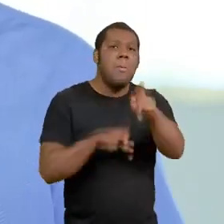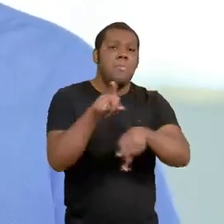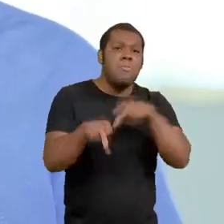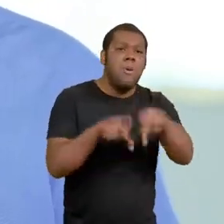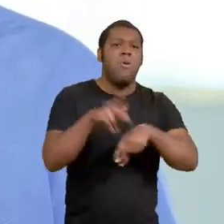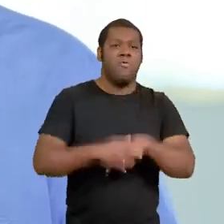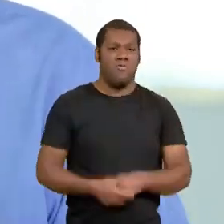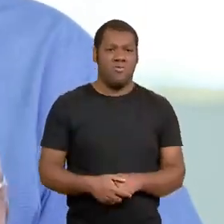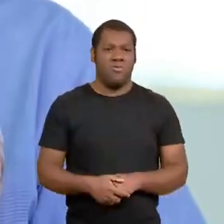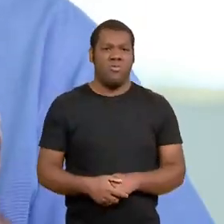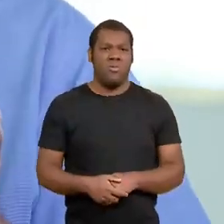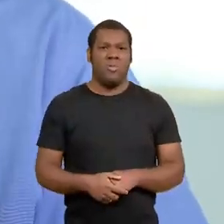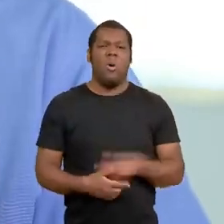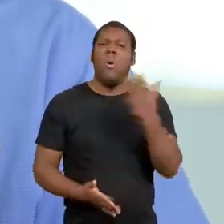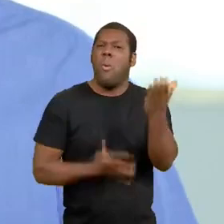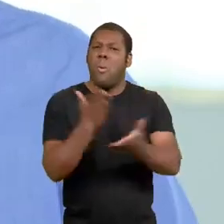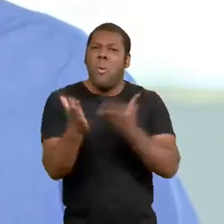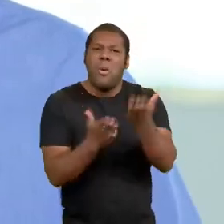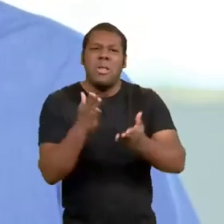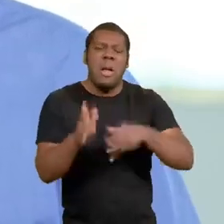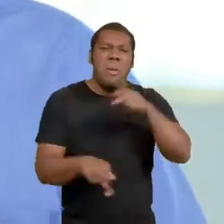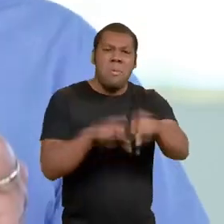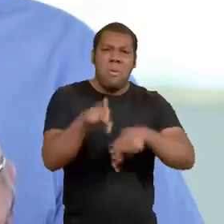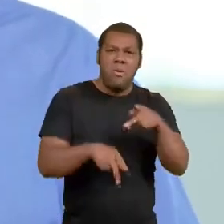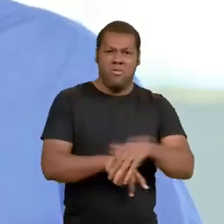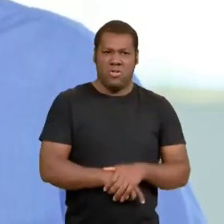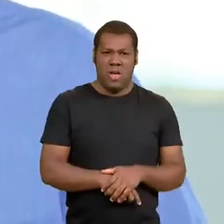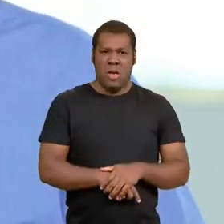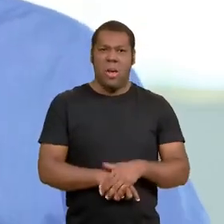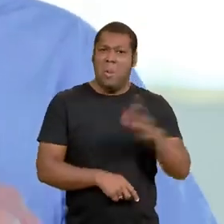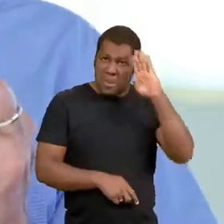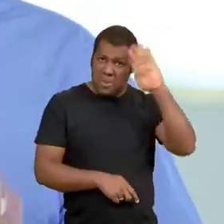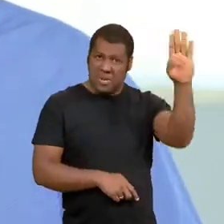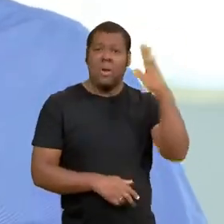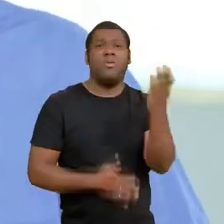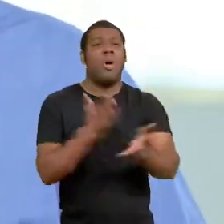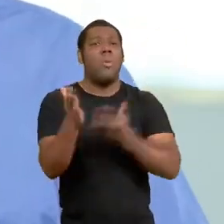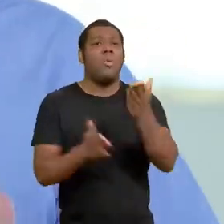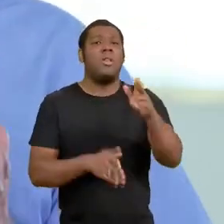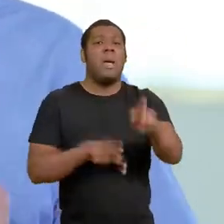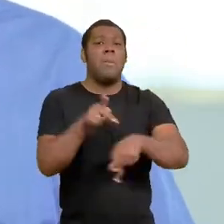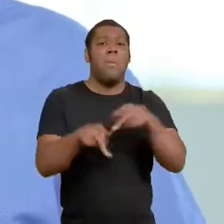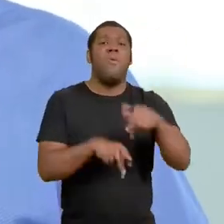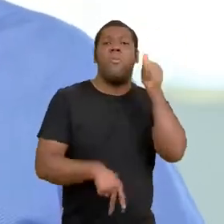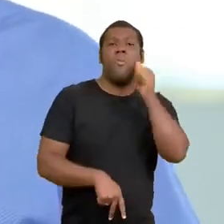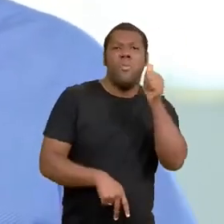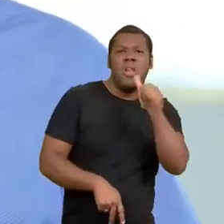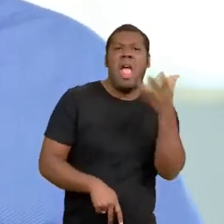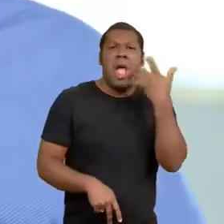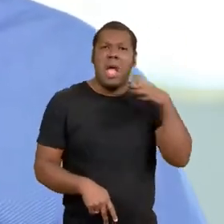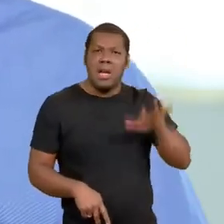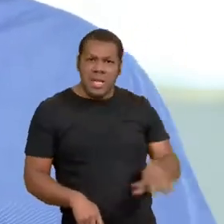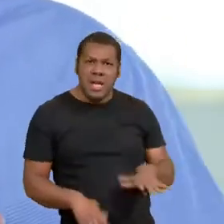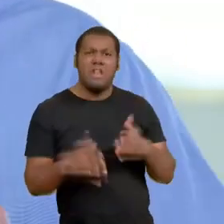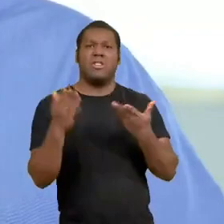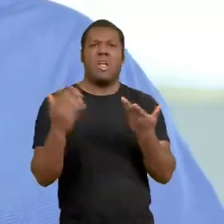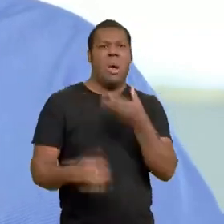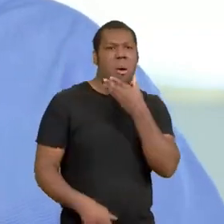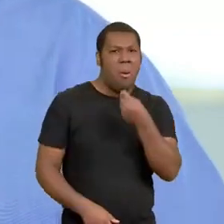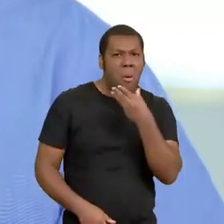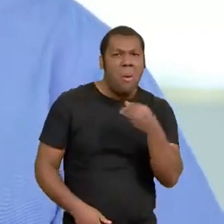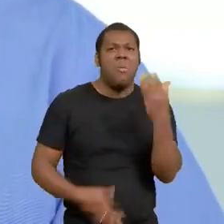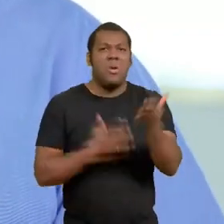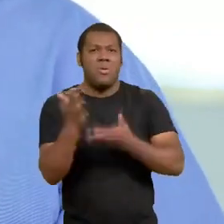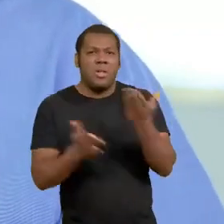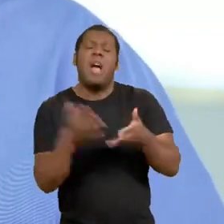cuidar do povo, não é governar, é cuidar do povo. Cuidar das mulheres, cuidar das crianças, cuidar dos homens, cuidar do adolescente e